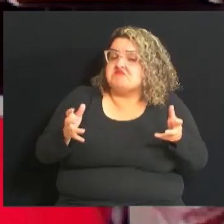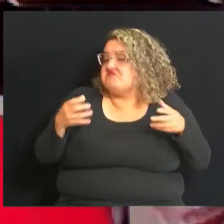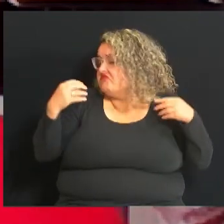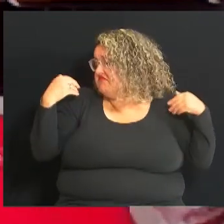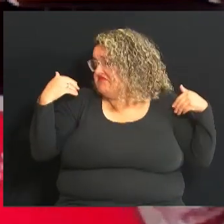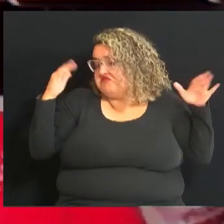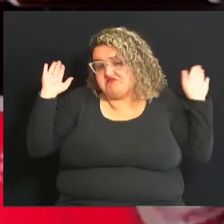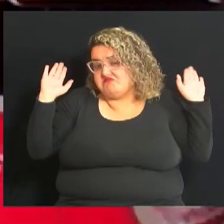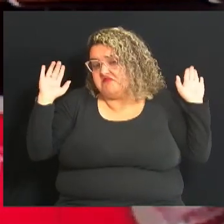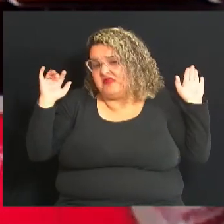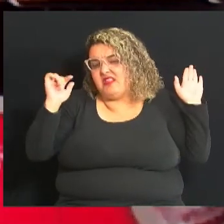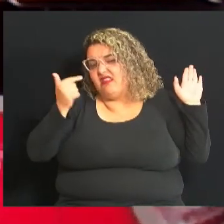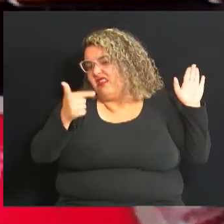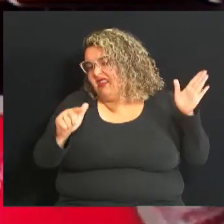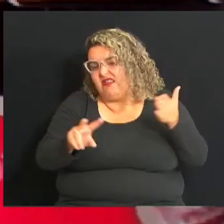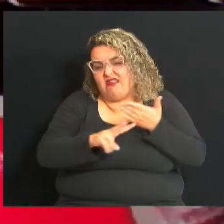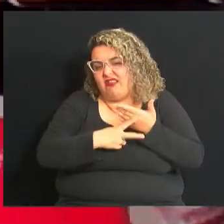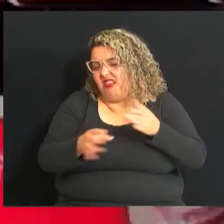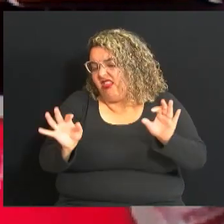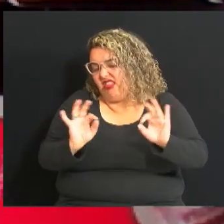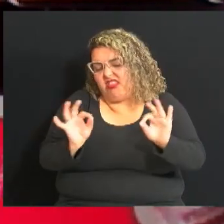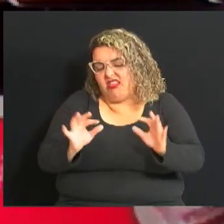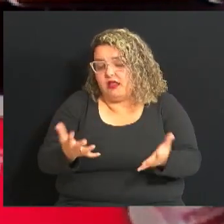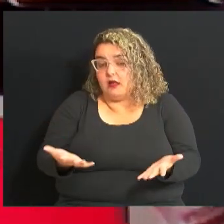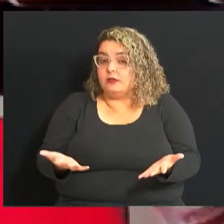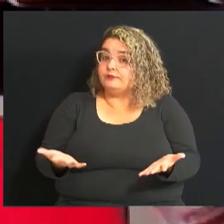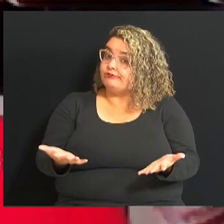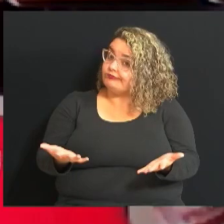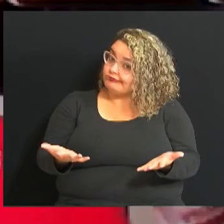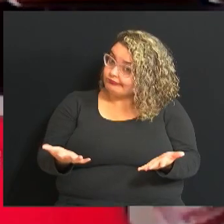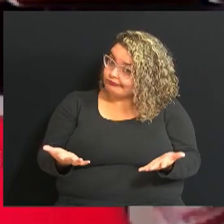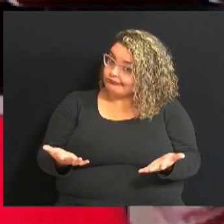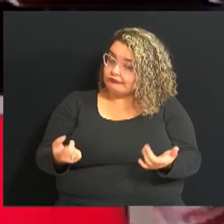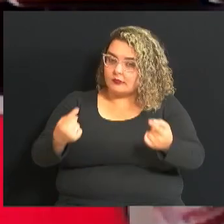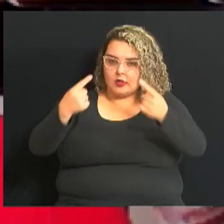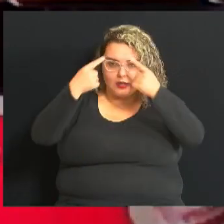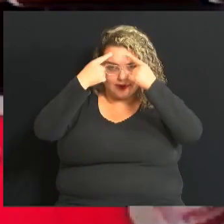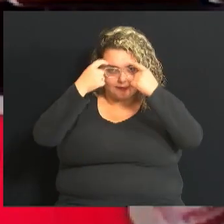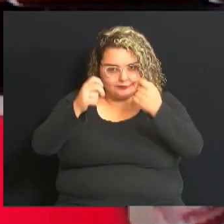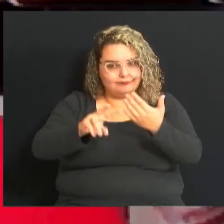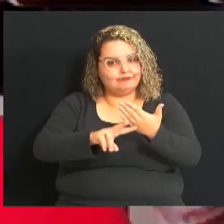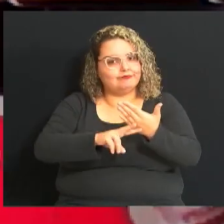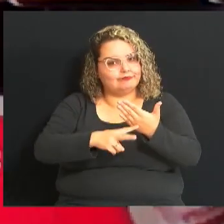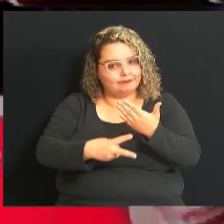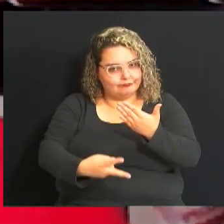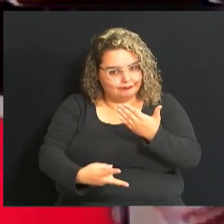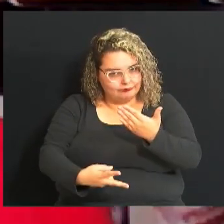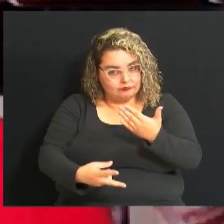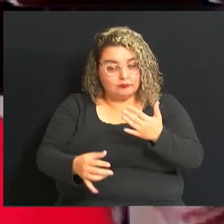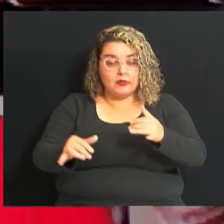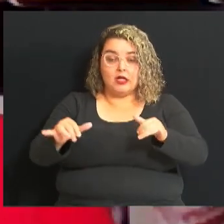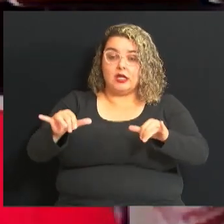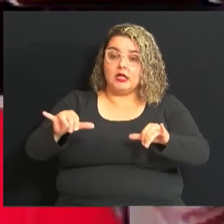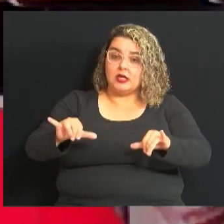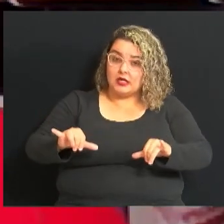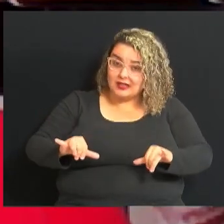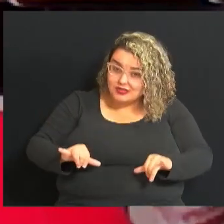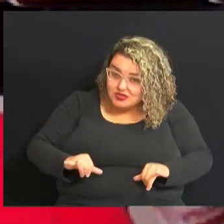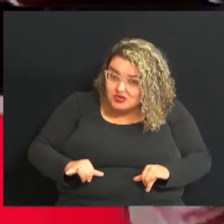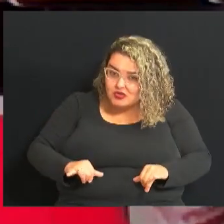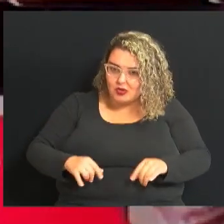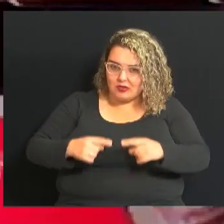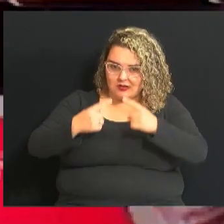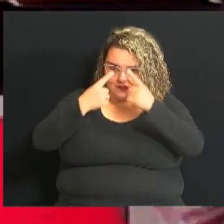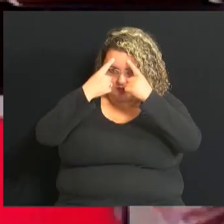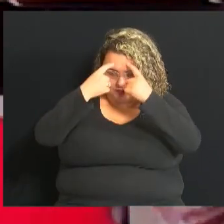isso não vai ter consequências. Mas a violência tem consequências para quem sofre a violência, para quem